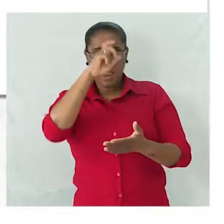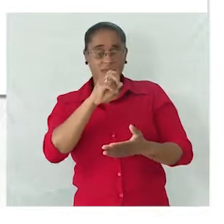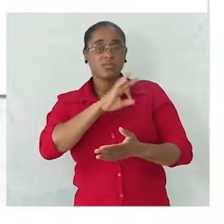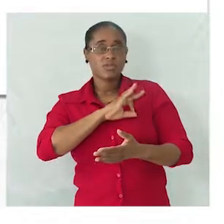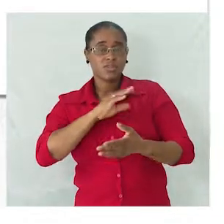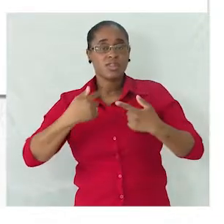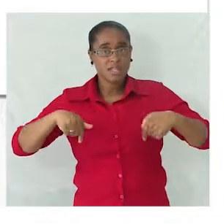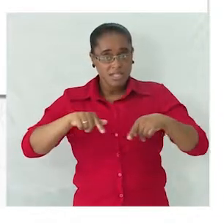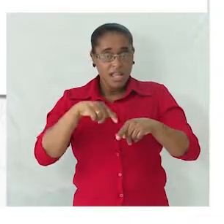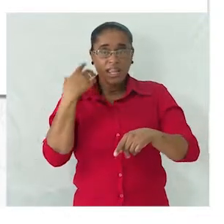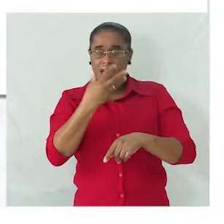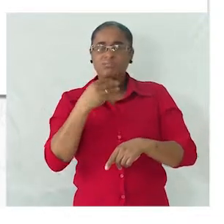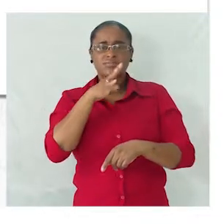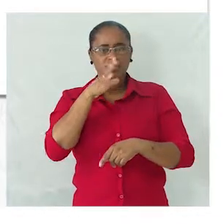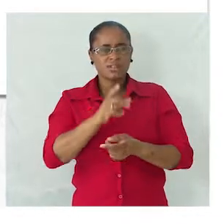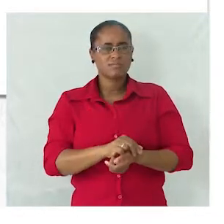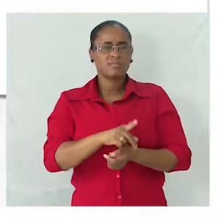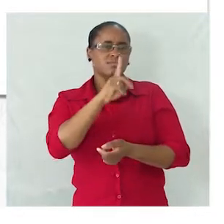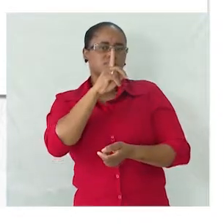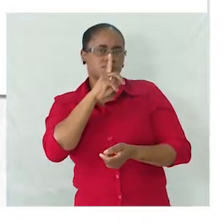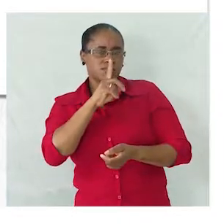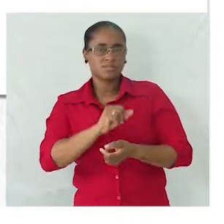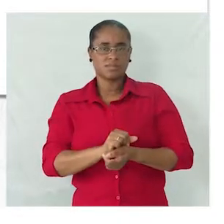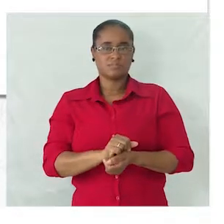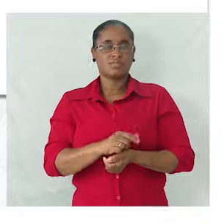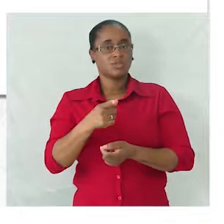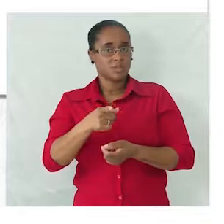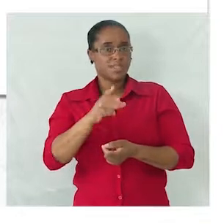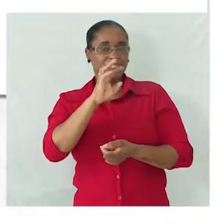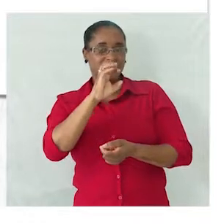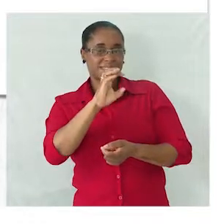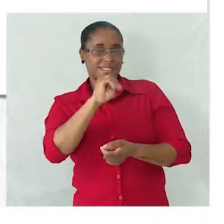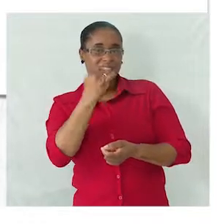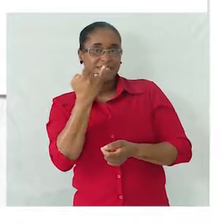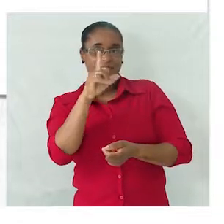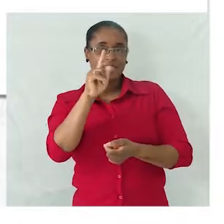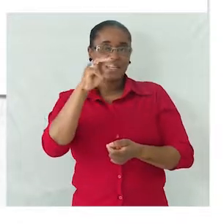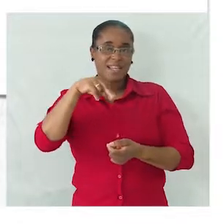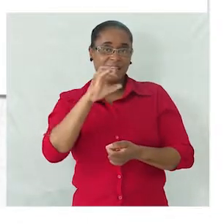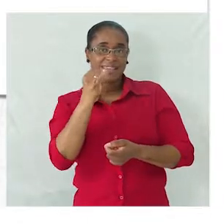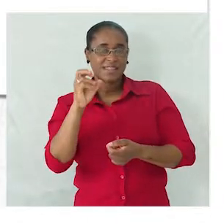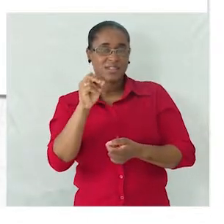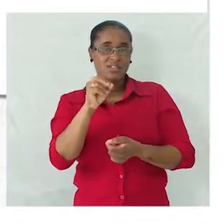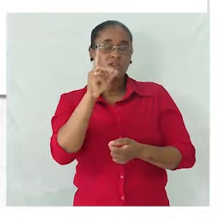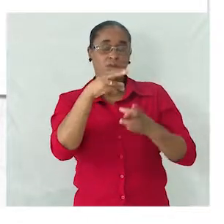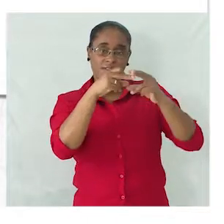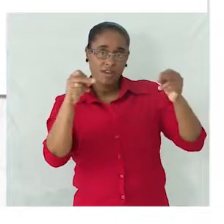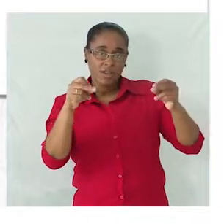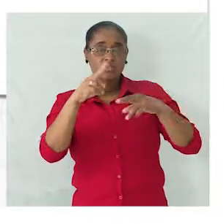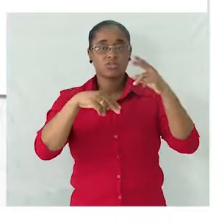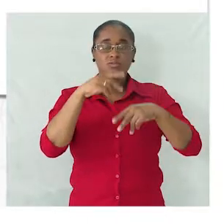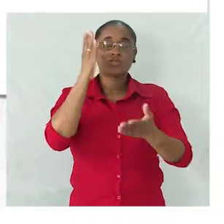sala de aula dizer silêncio. Pois bem, silêncio é uma frase também, só que é constituída por uma